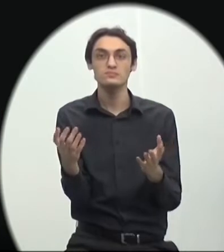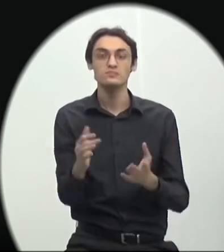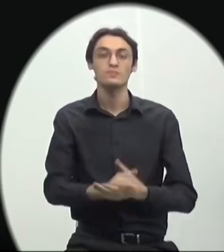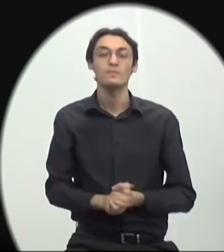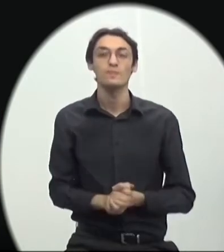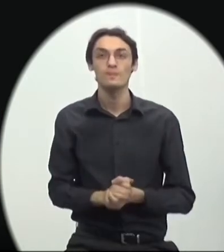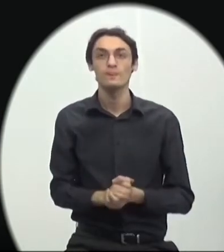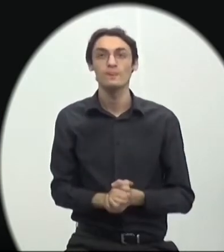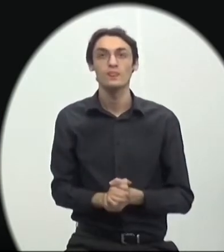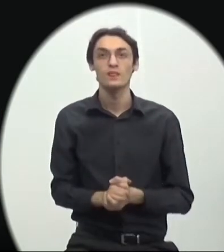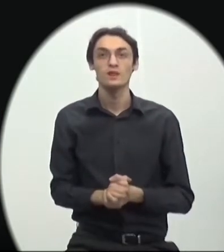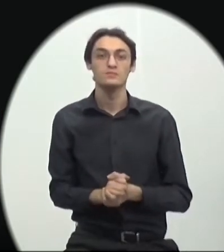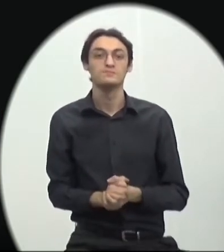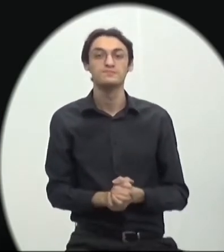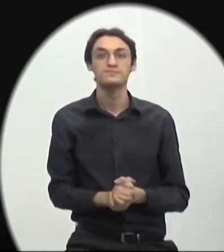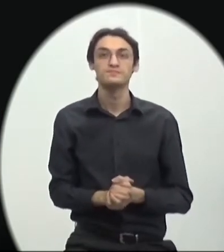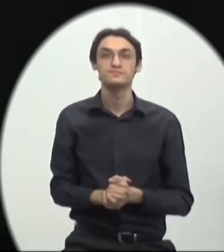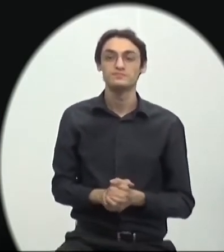possíveis